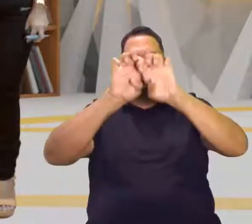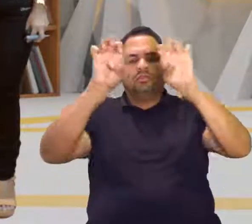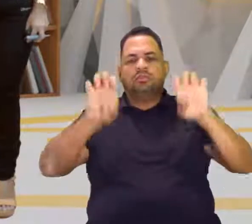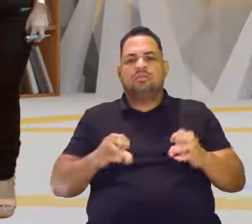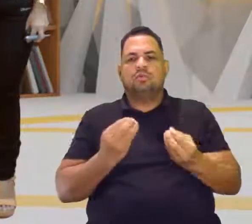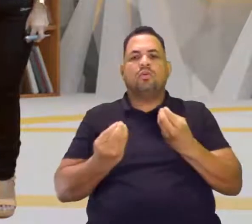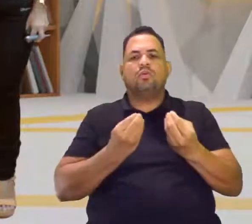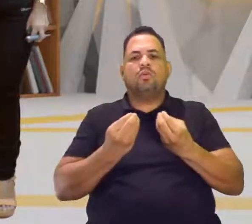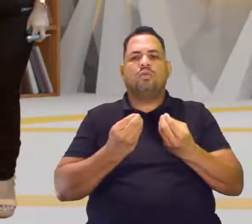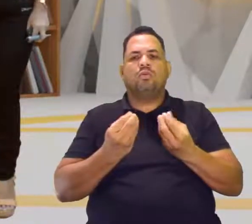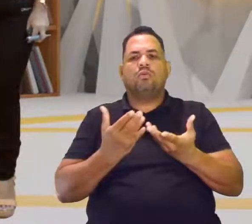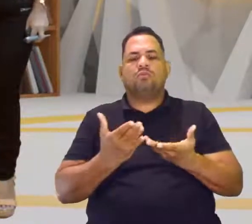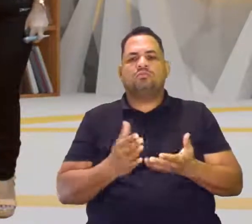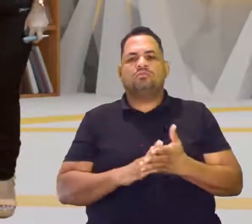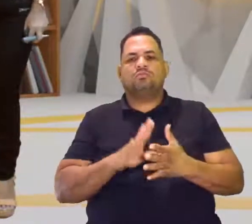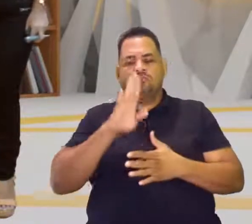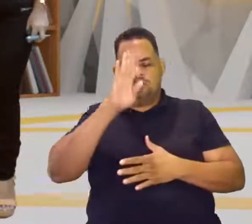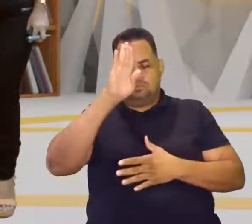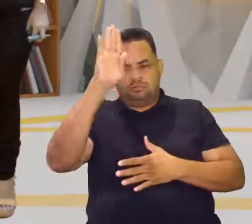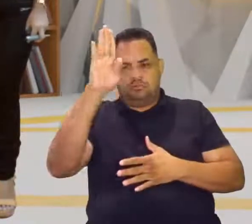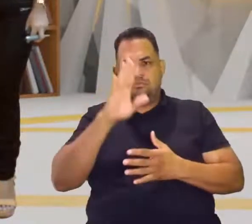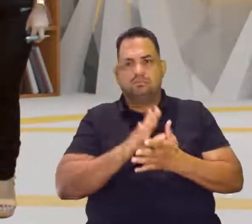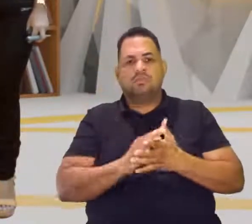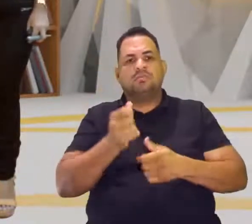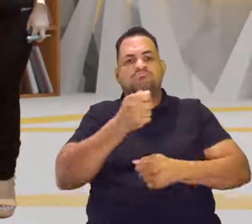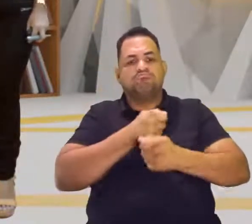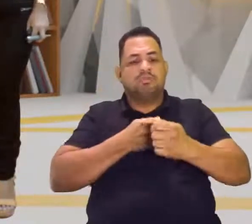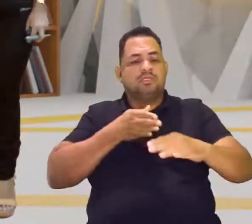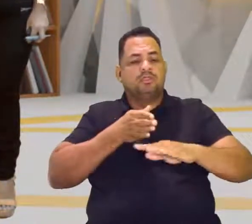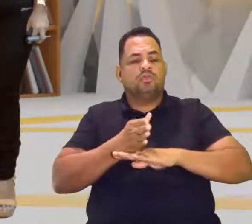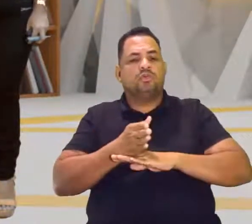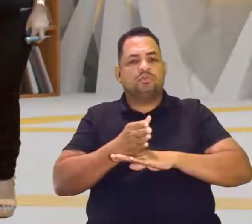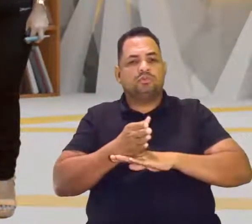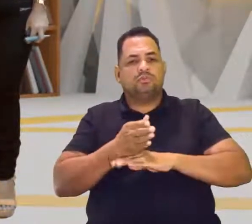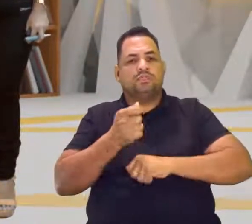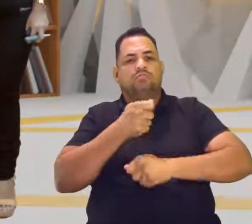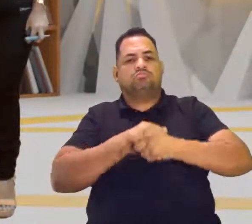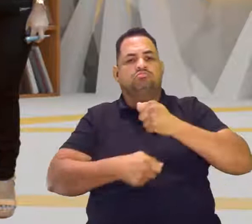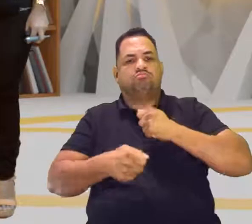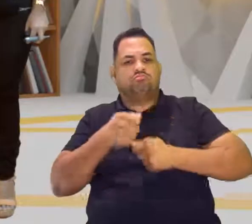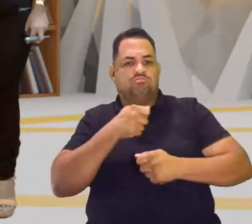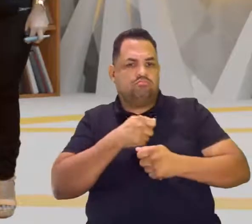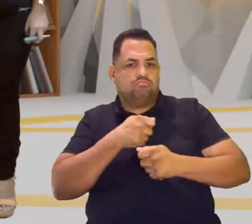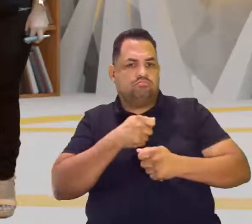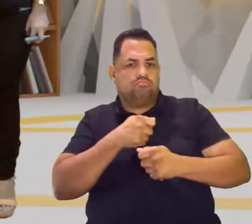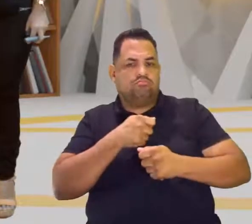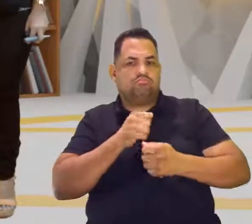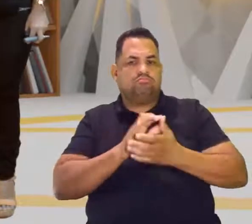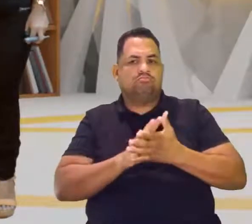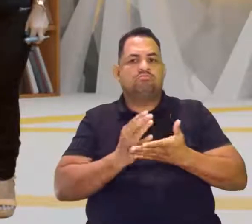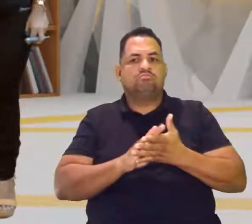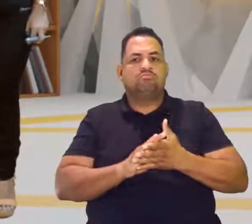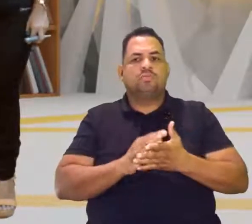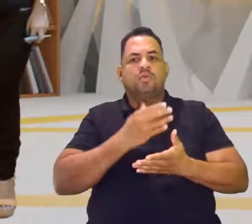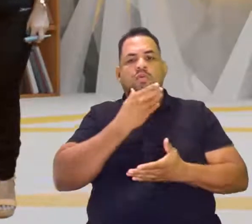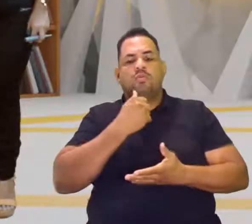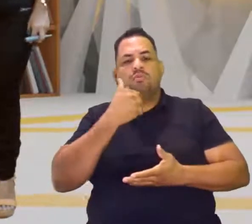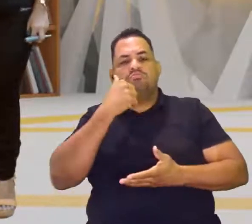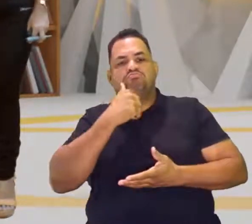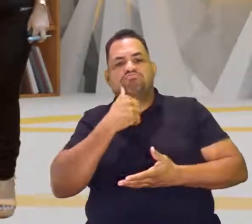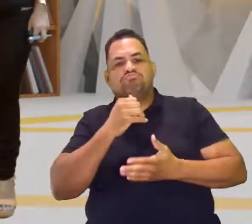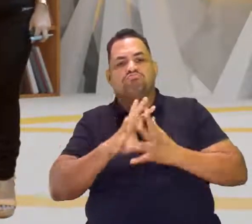estrutura como que ela foi para as estruturas principais ela foi pra economia Ela foi ali para o gênero para sexualidade